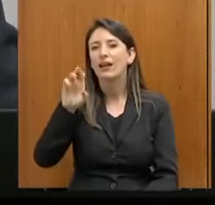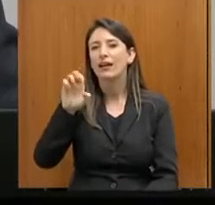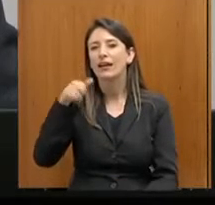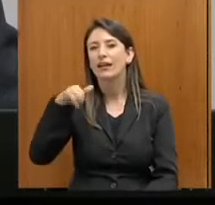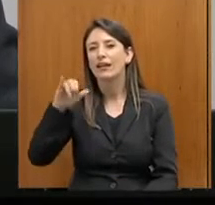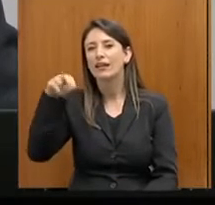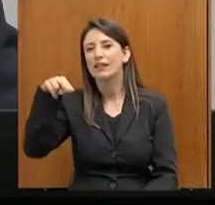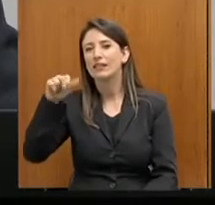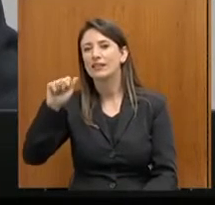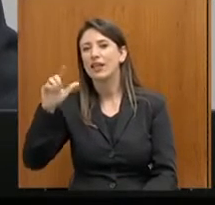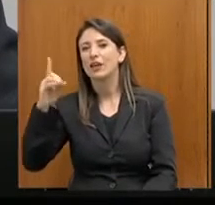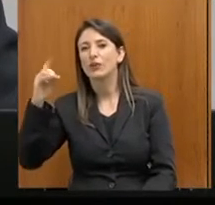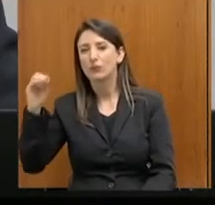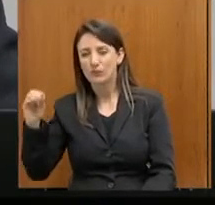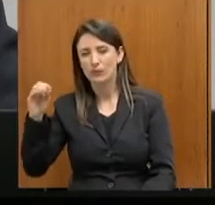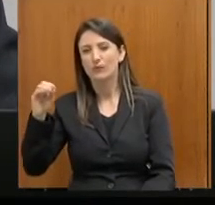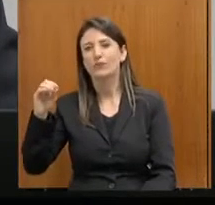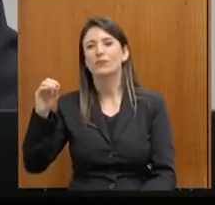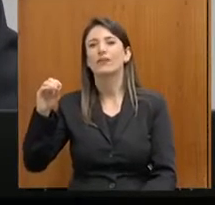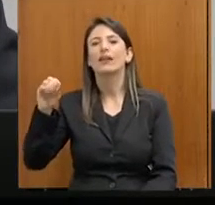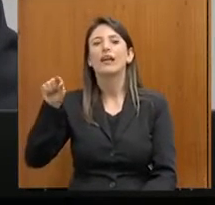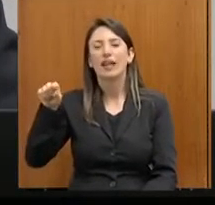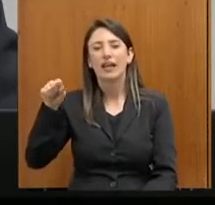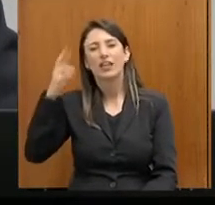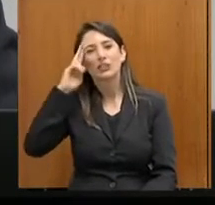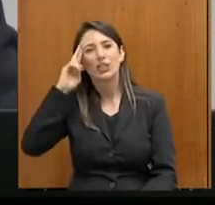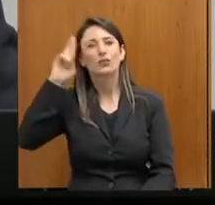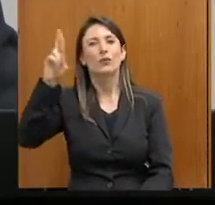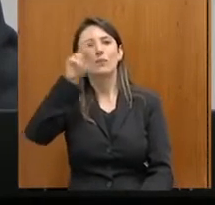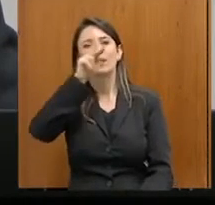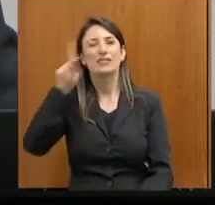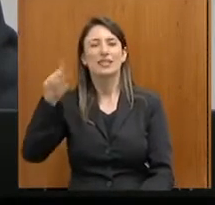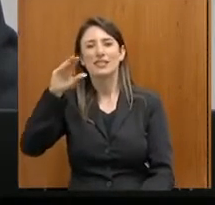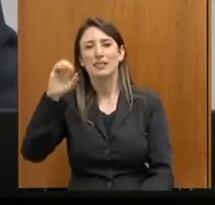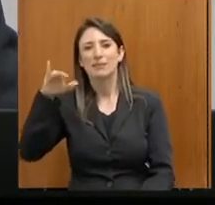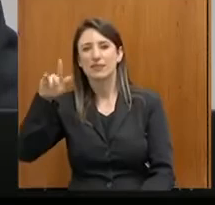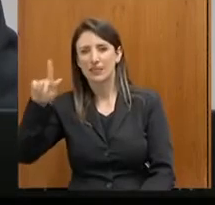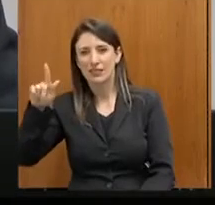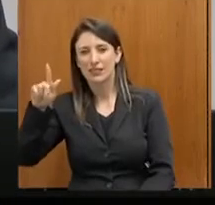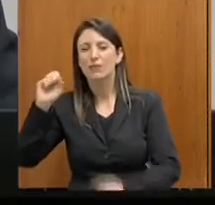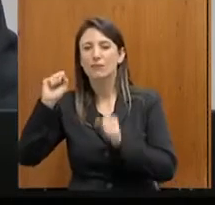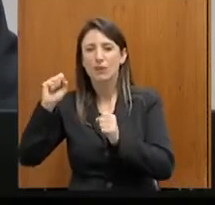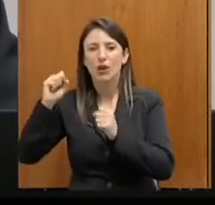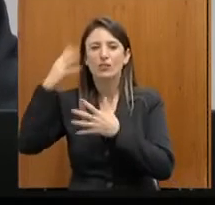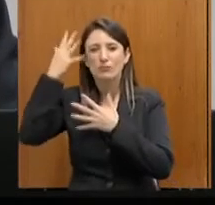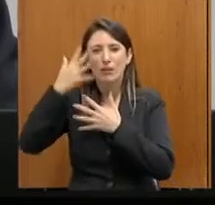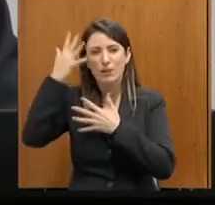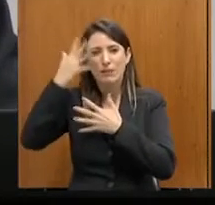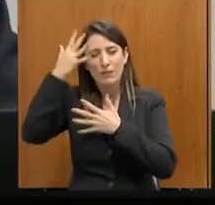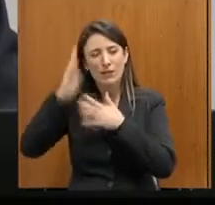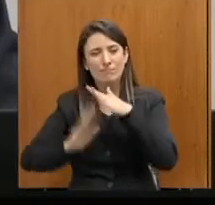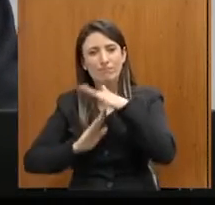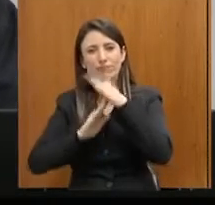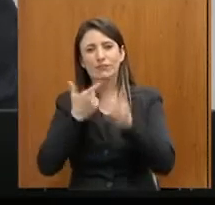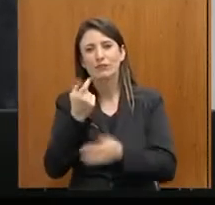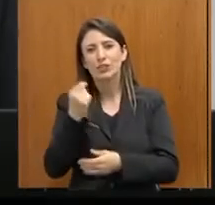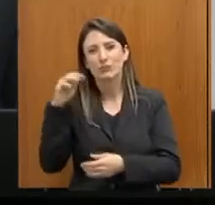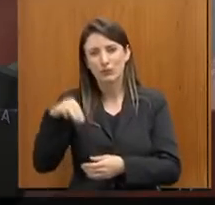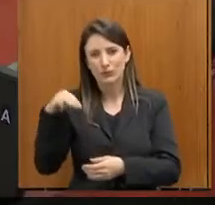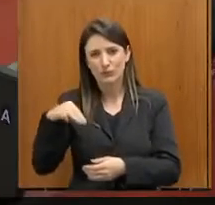passanezi filho diretor-presidente da Cemig que disporá de até 20 minutos para sua exposição